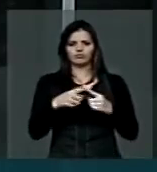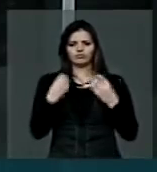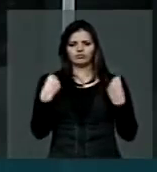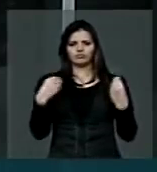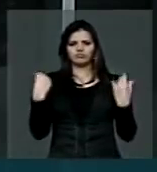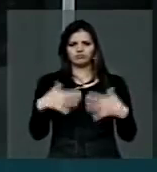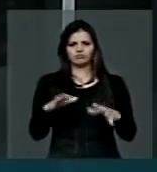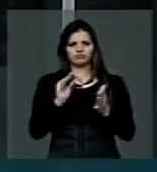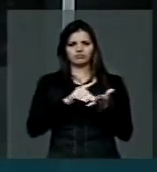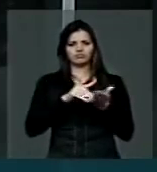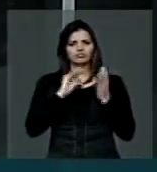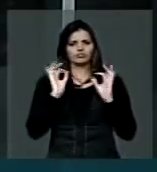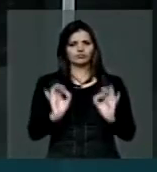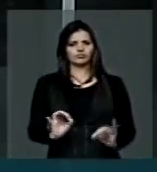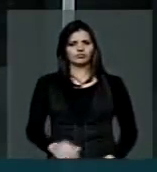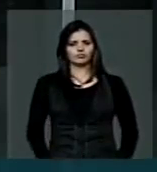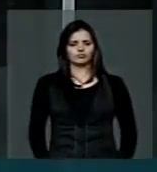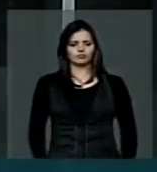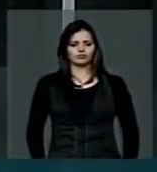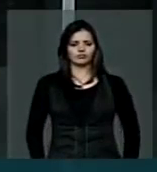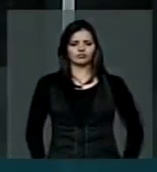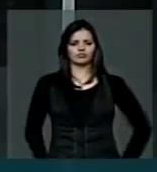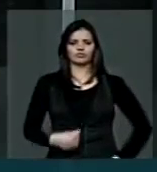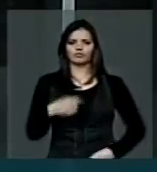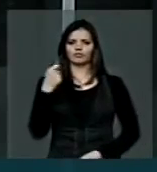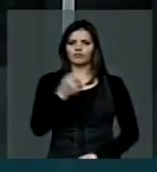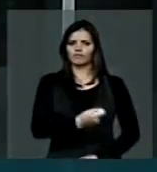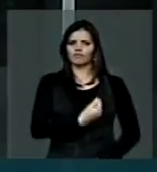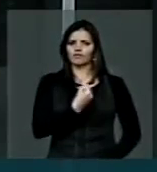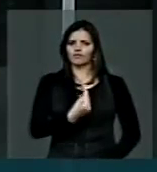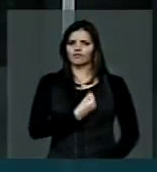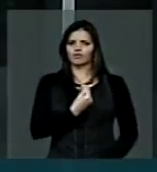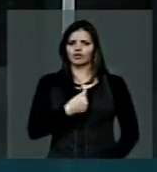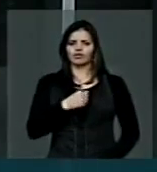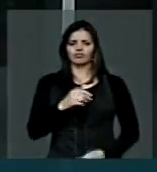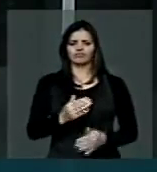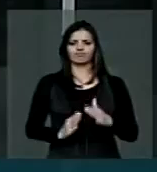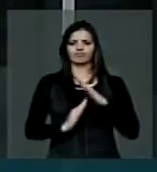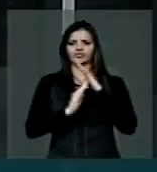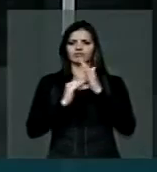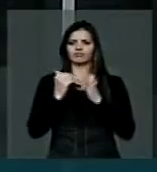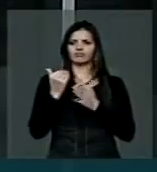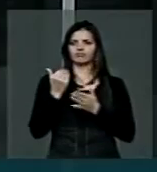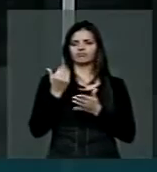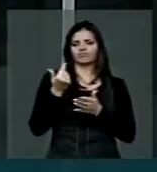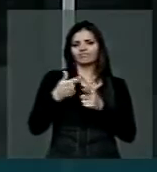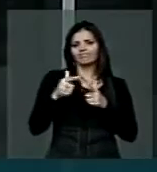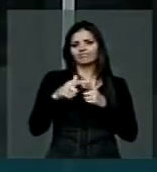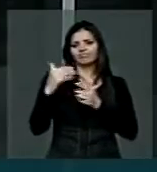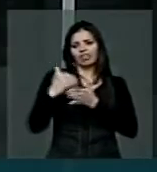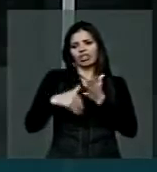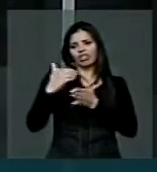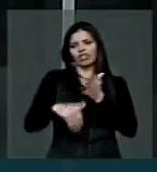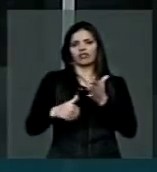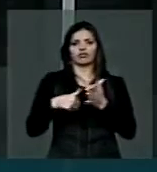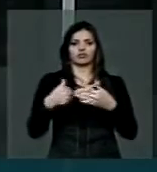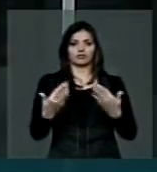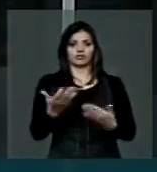totalmente injusta que lhe impõe viver de forma muito restrita. Quero, por outro